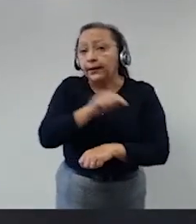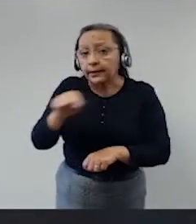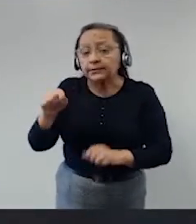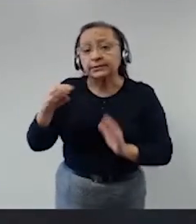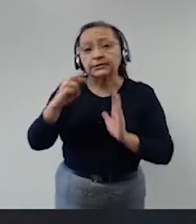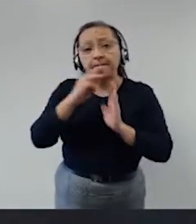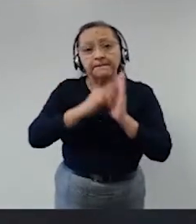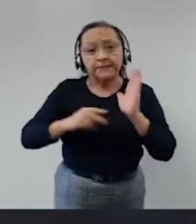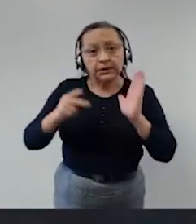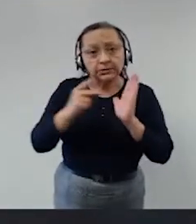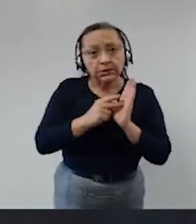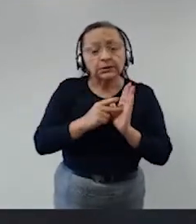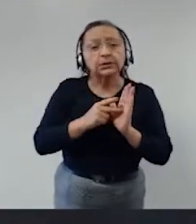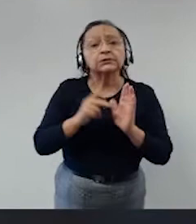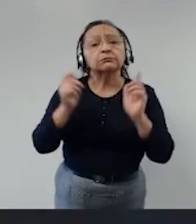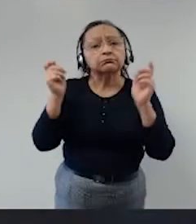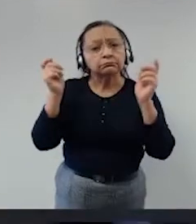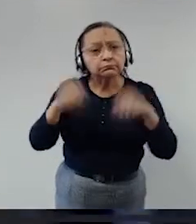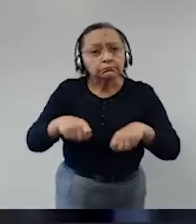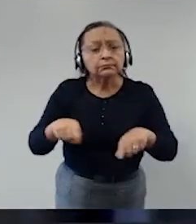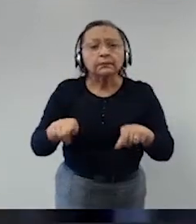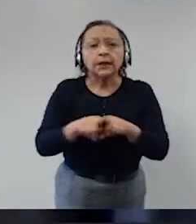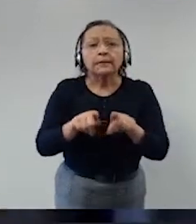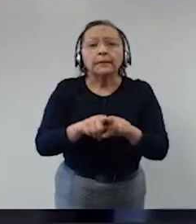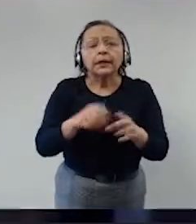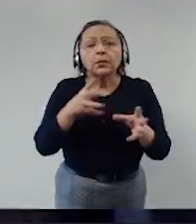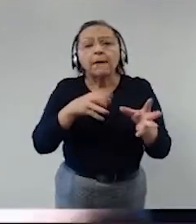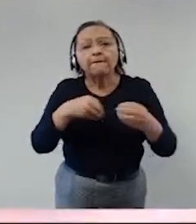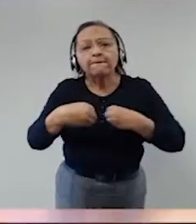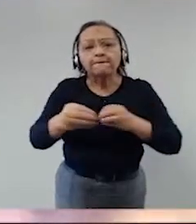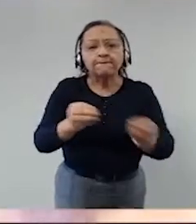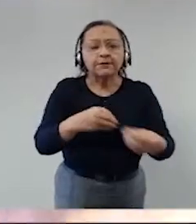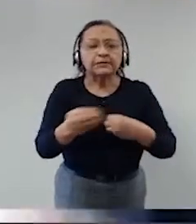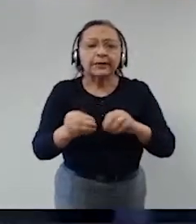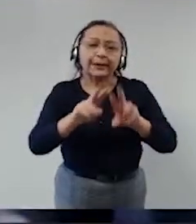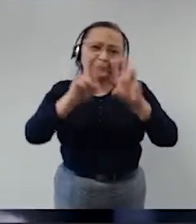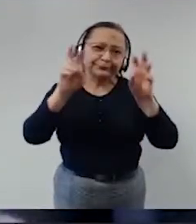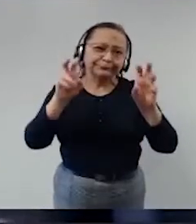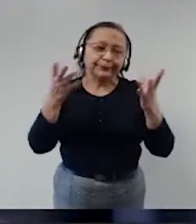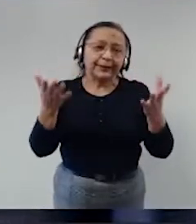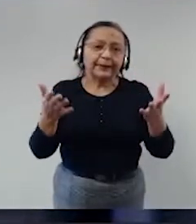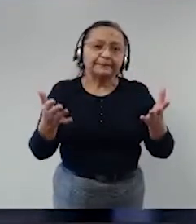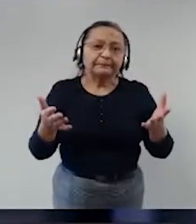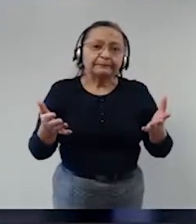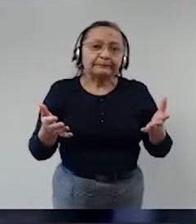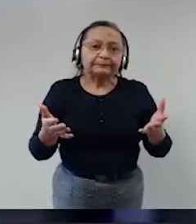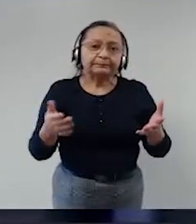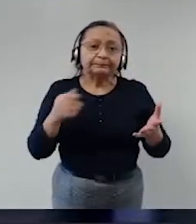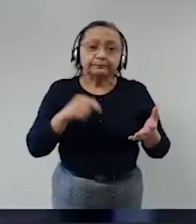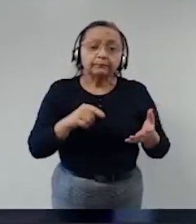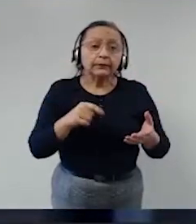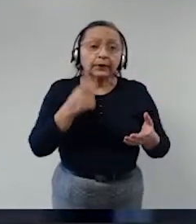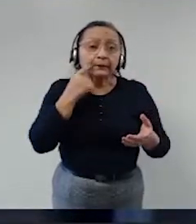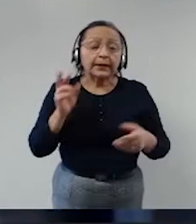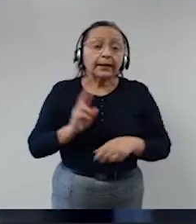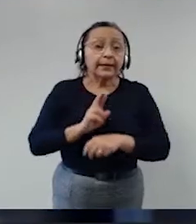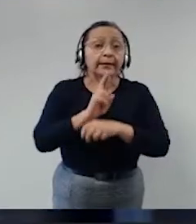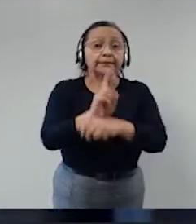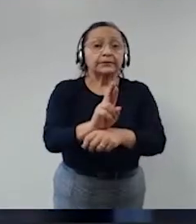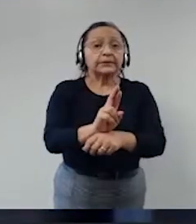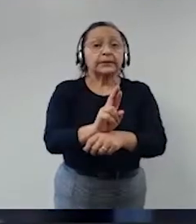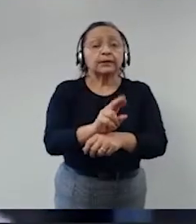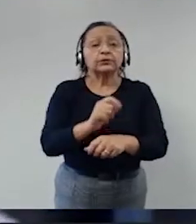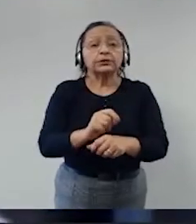que possibilitaram também uma flexibilização, entre aspas, para fazer frente a estes momentos